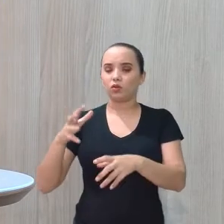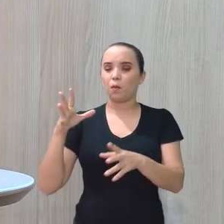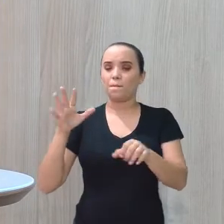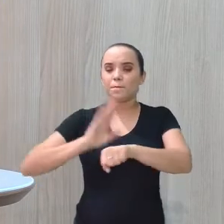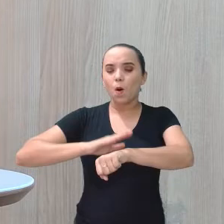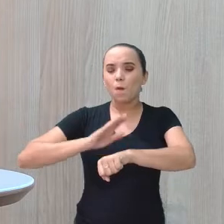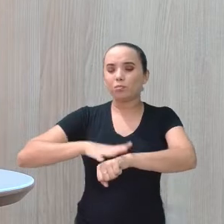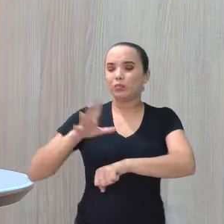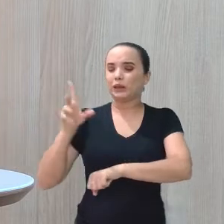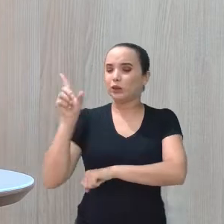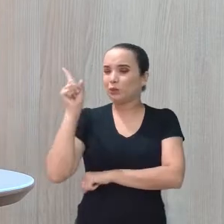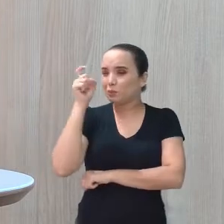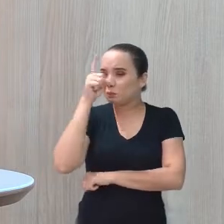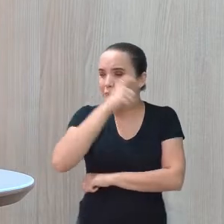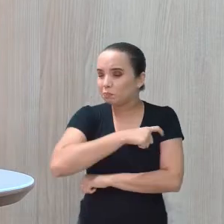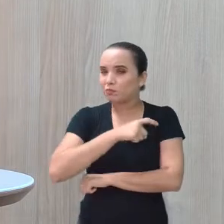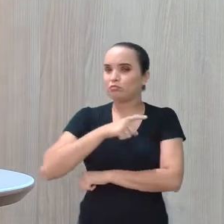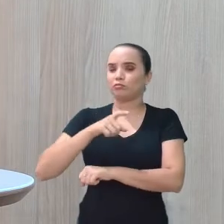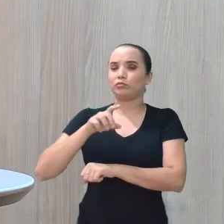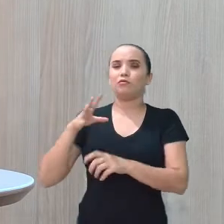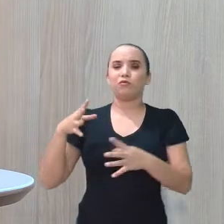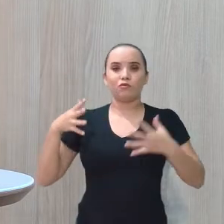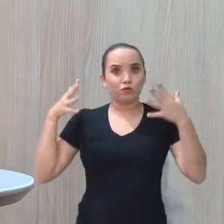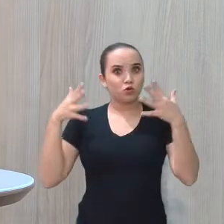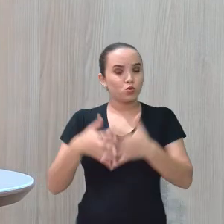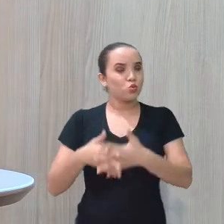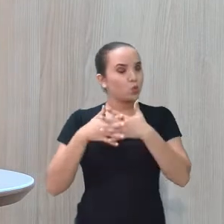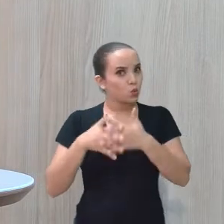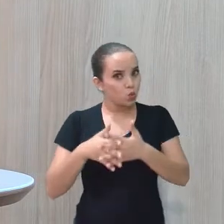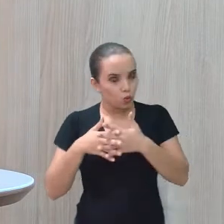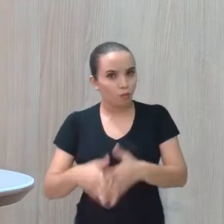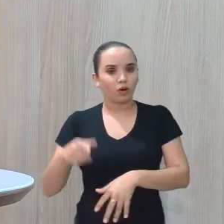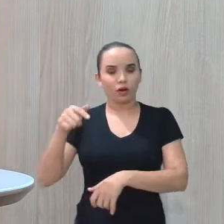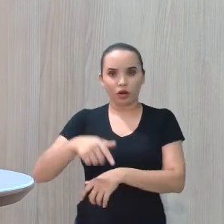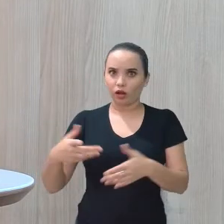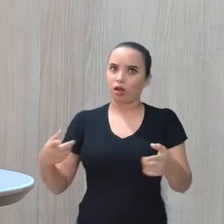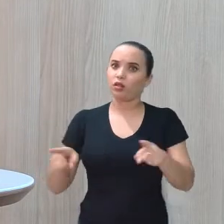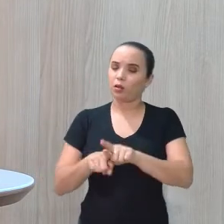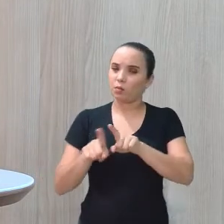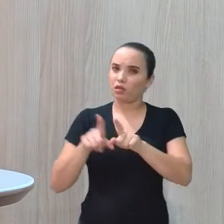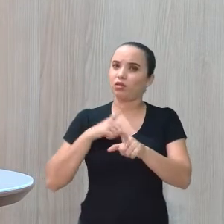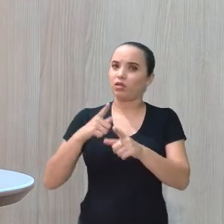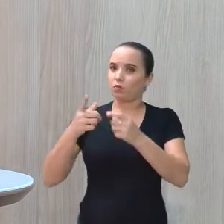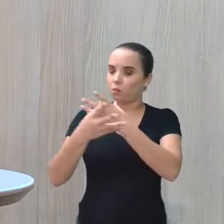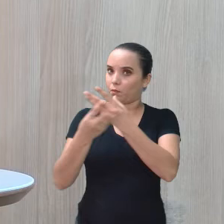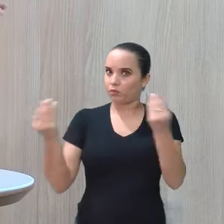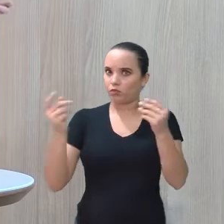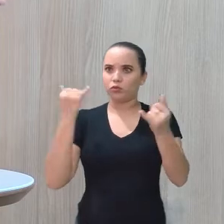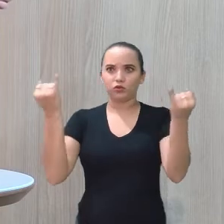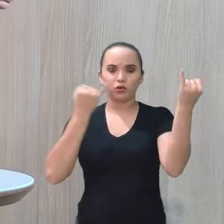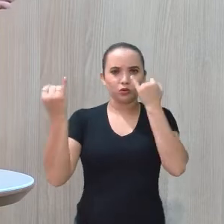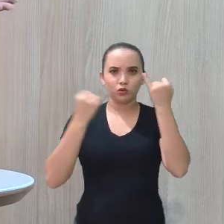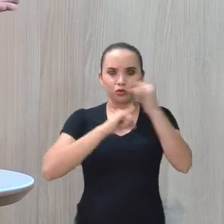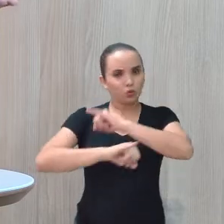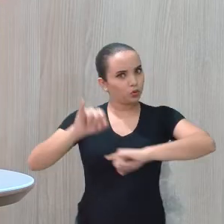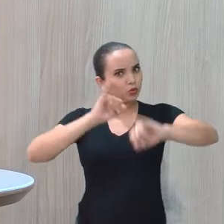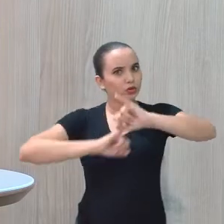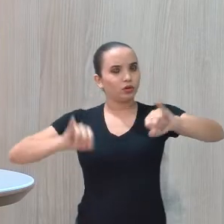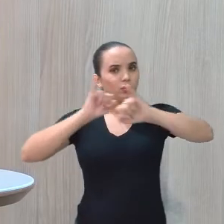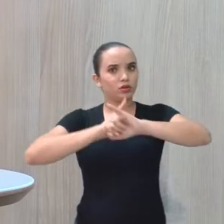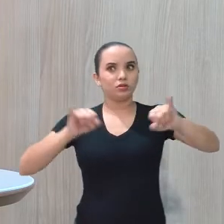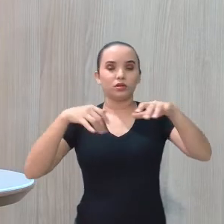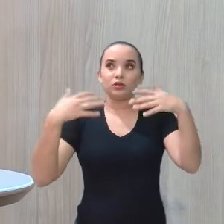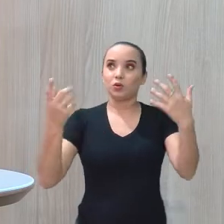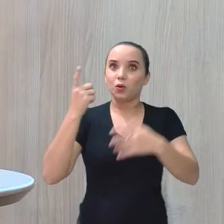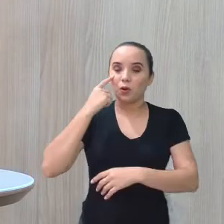e são muitas as notícias e muito parecidas, né? E às vezes eu acho que a gente se perde. E vocês no chat,